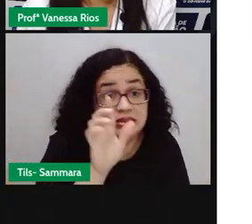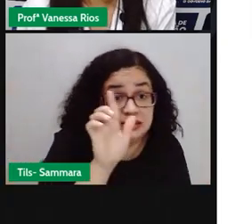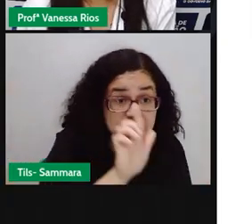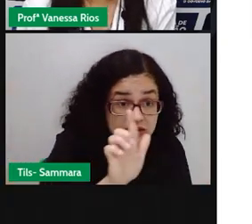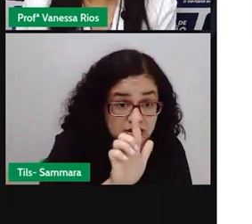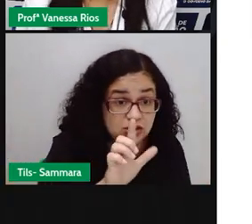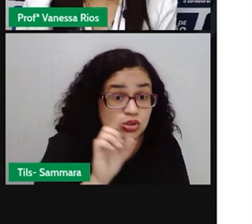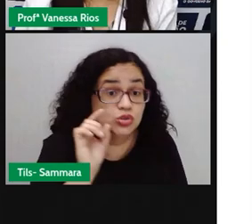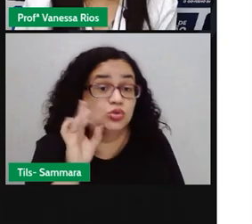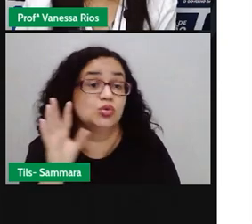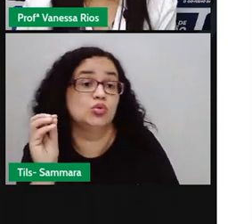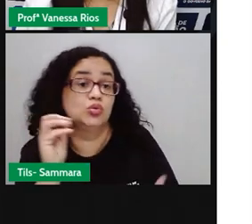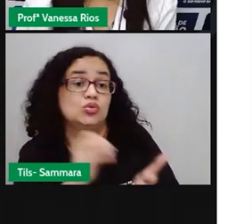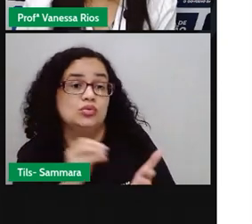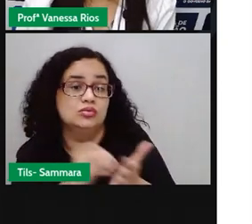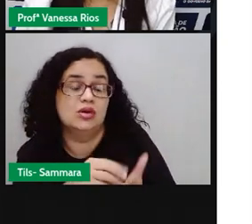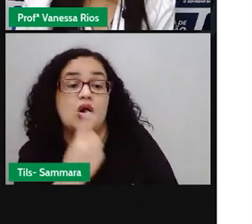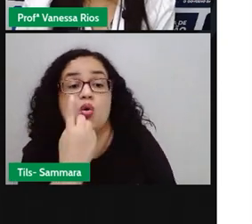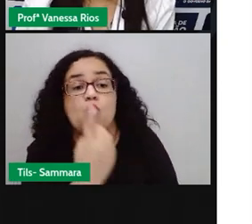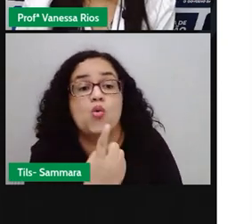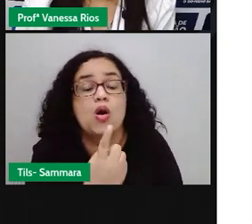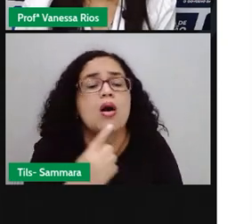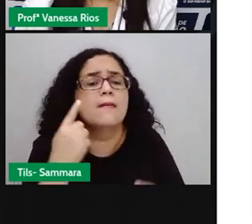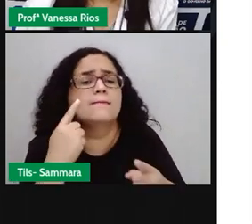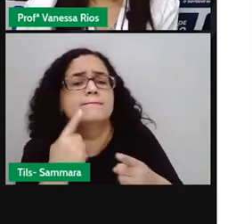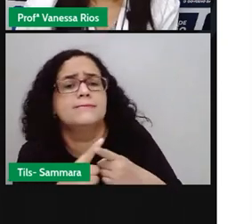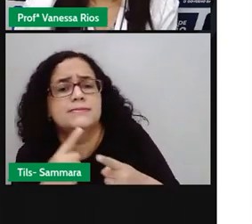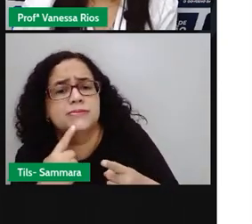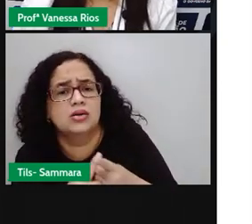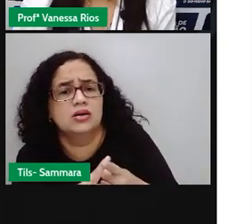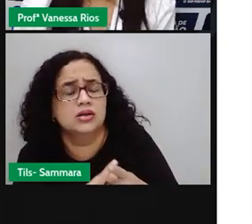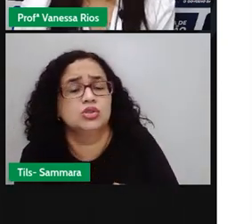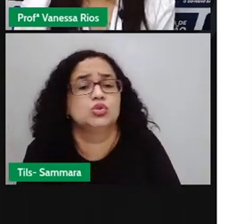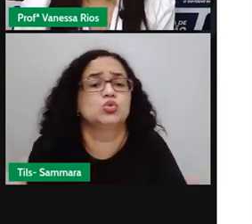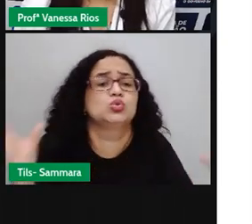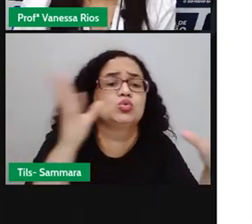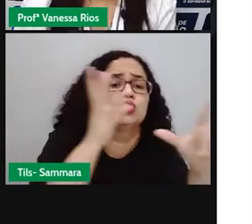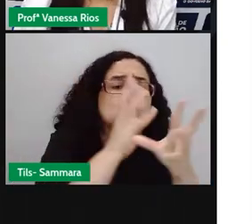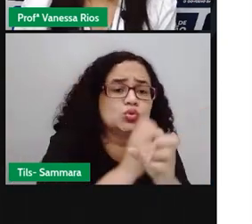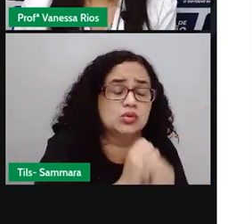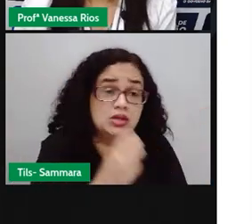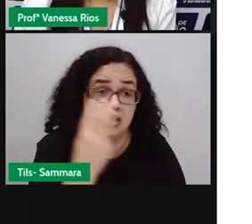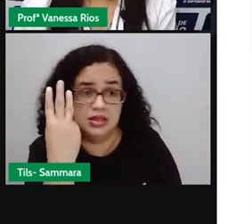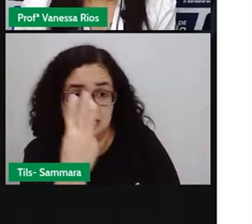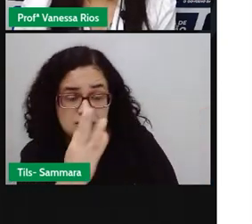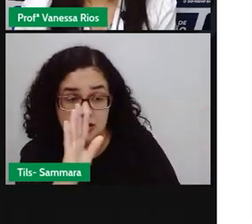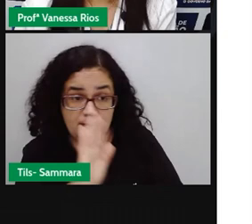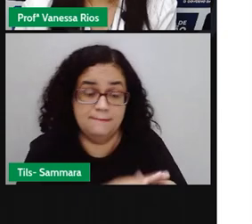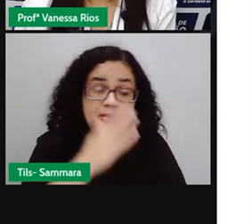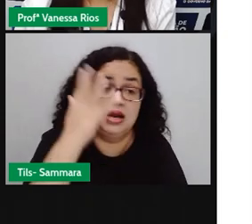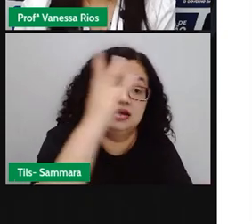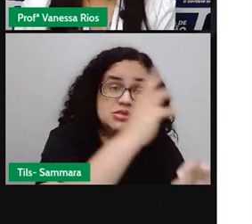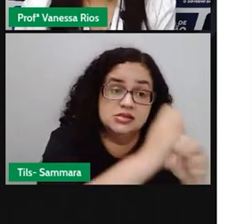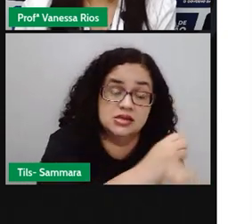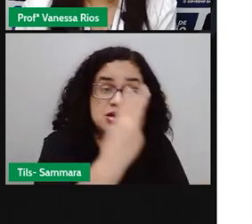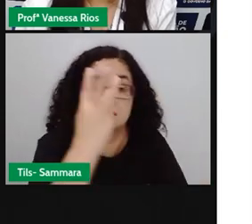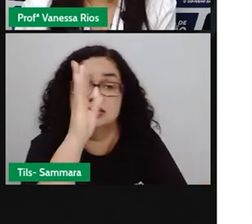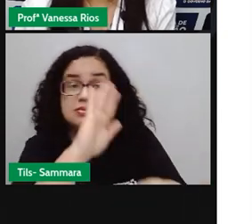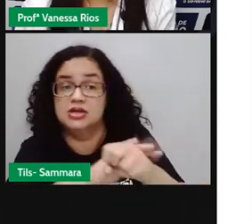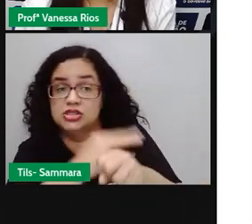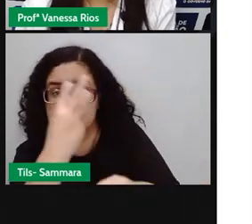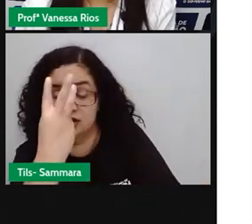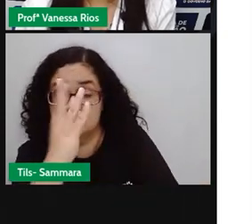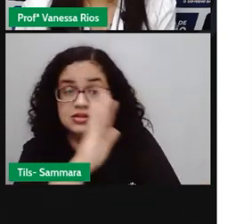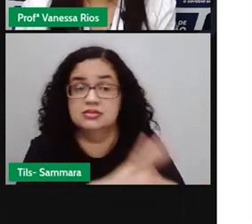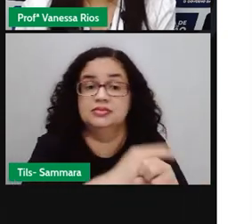litros, sobrará água. Por quê? Porque se eu for juntando aí, ó, 3 mais 3 mais